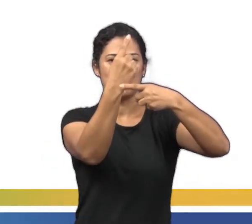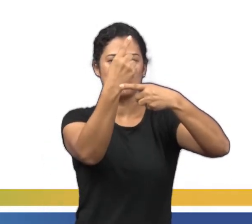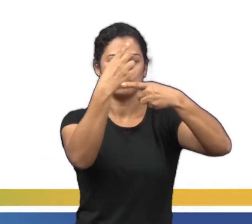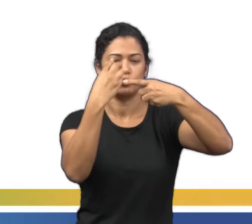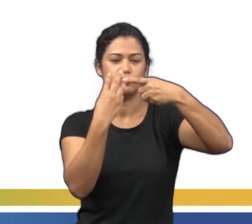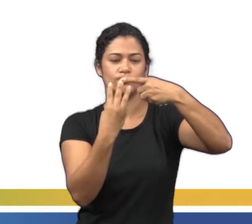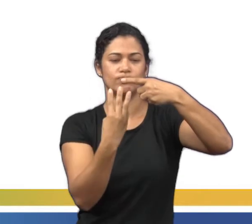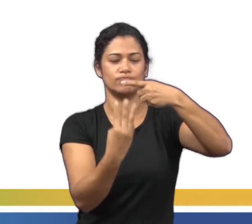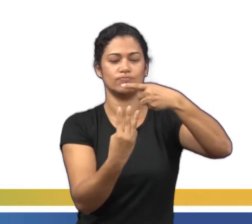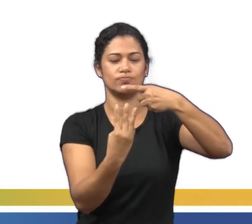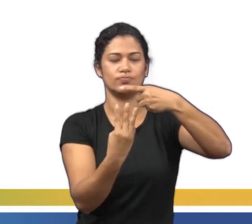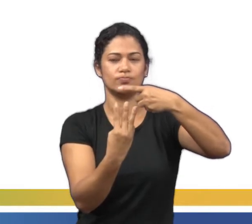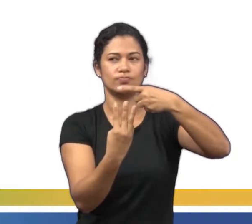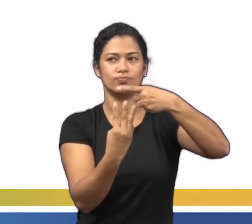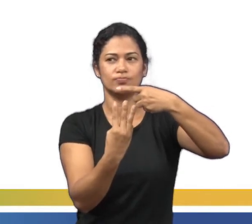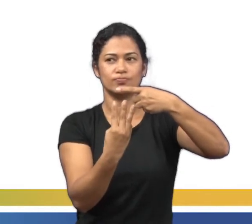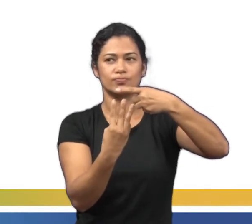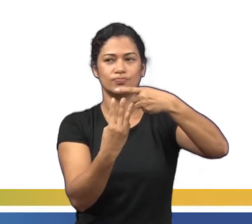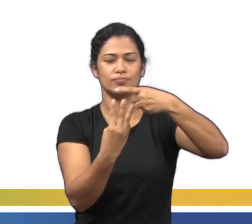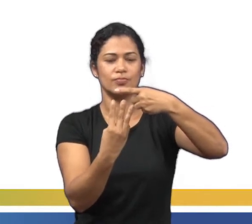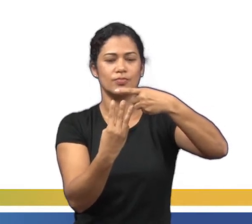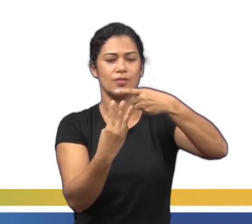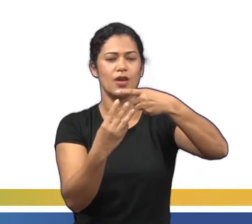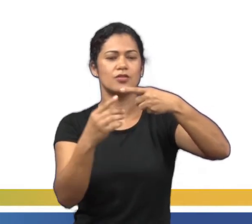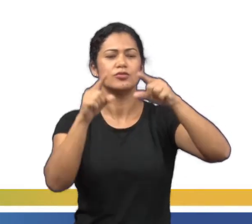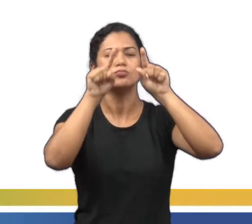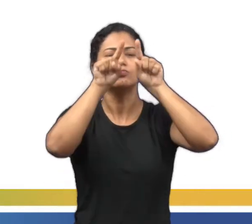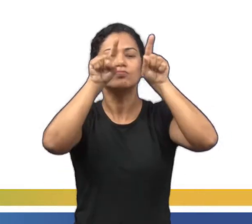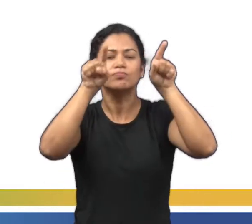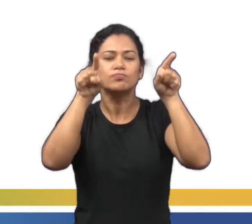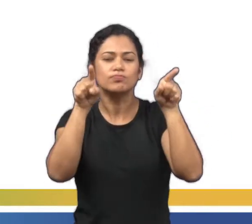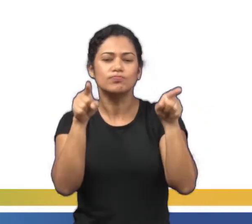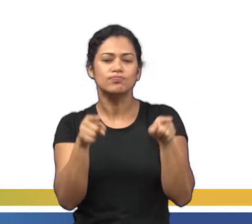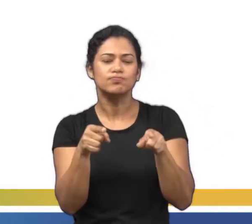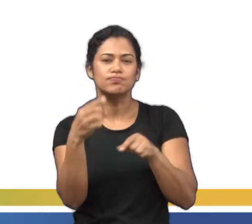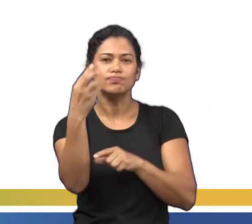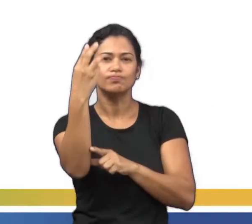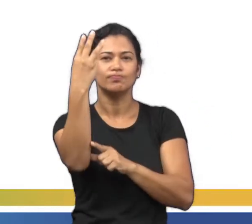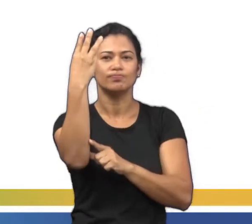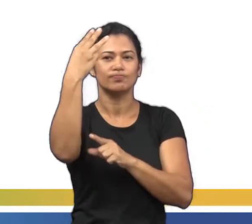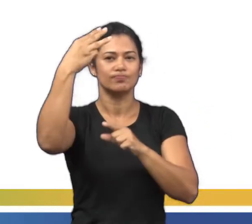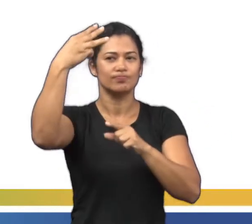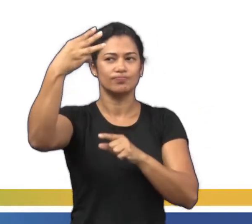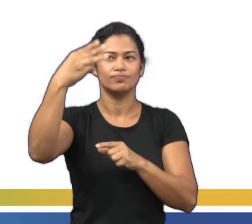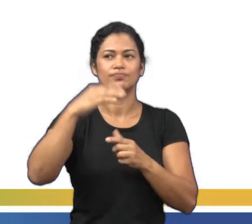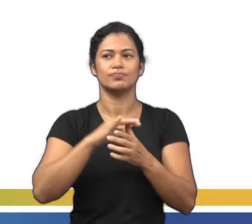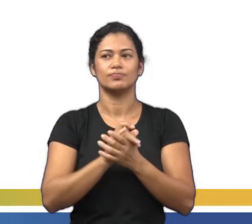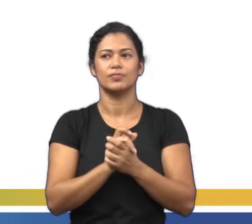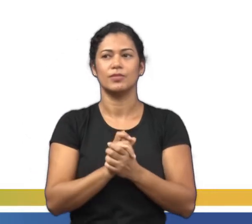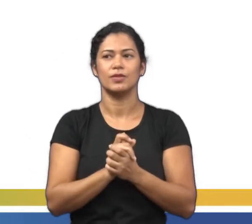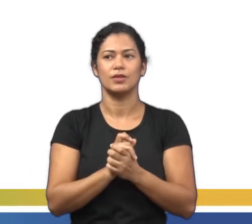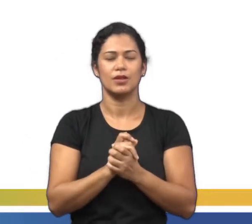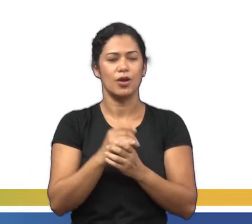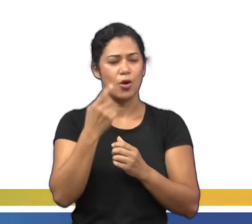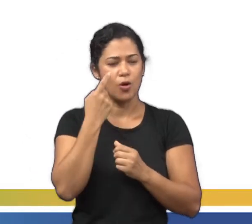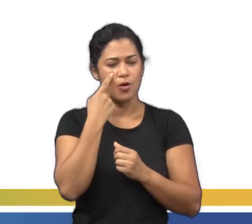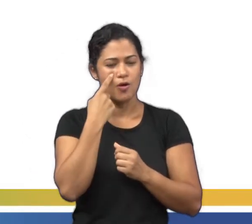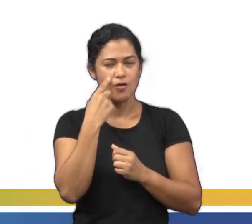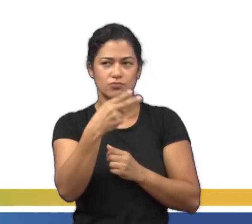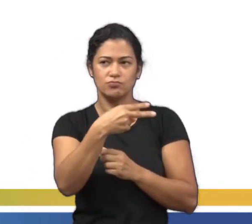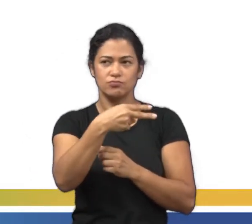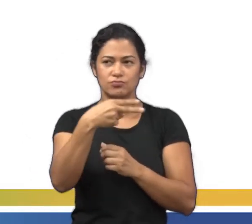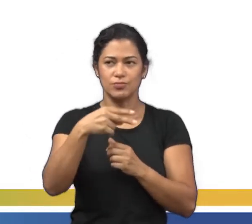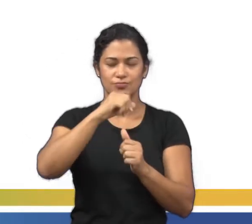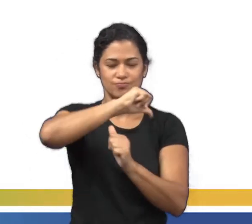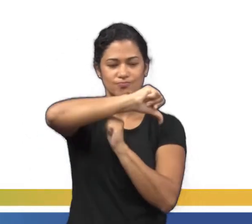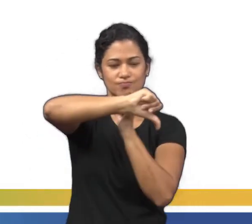ali. Meu imaginário está embaixo do 3. Quando eu inverto, fica 1 sobre 3, certo? Estou invertendo o